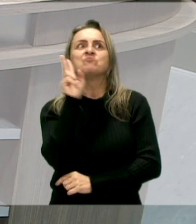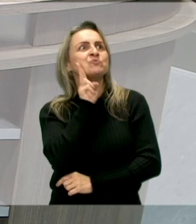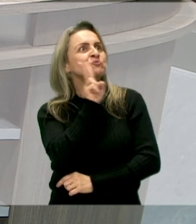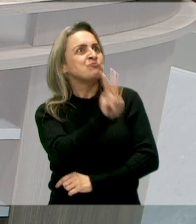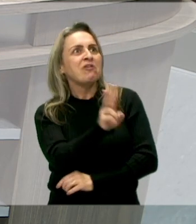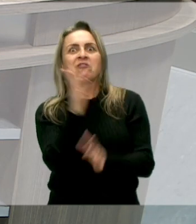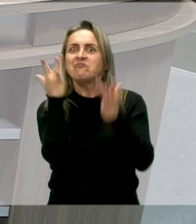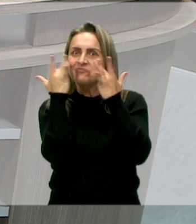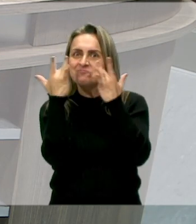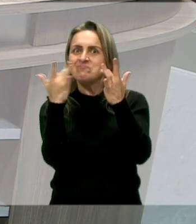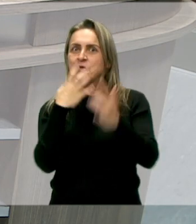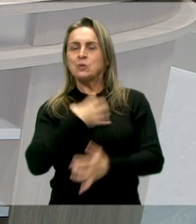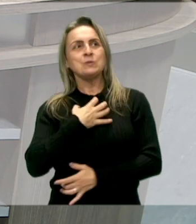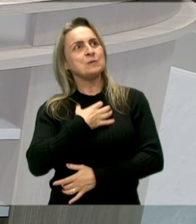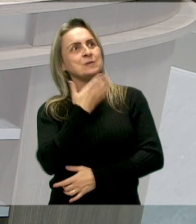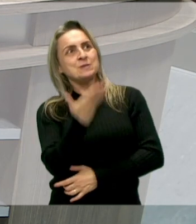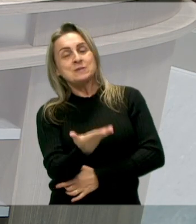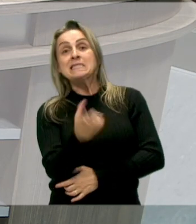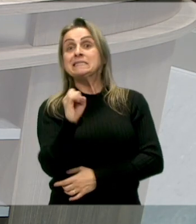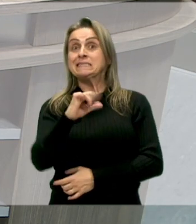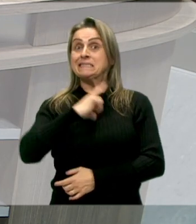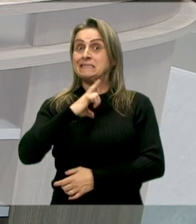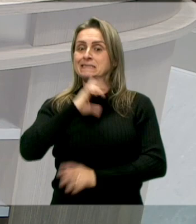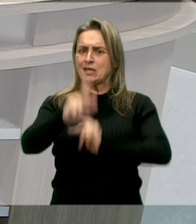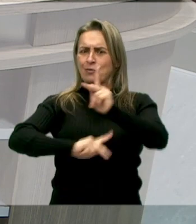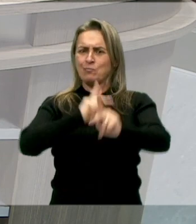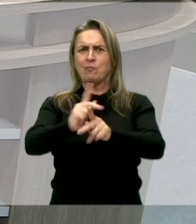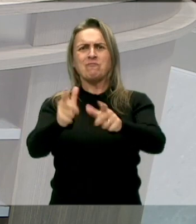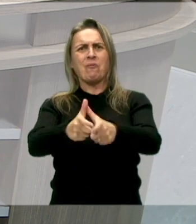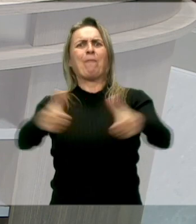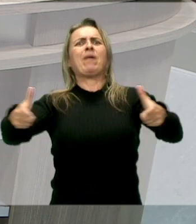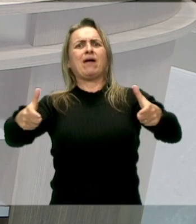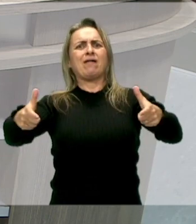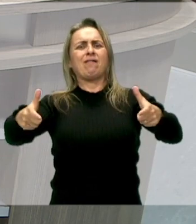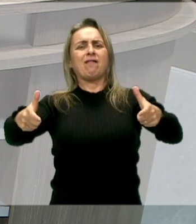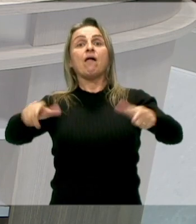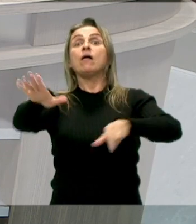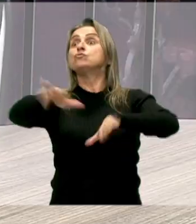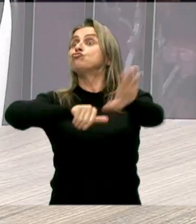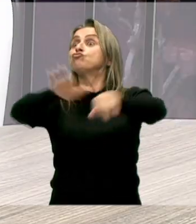que, quando tem um público muito maior, num espaço muito maior e aberto,